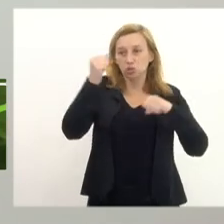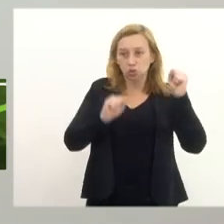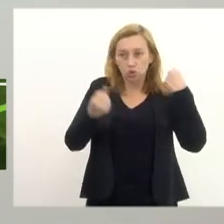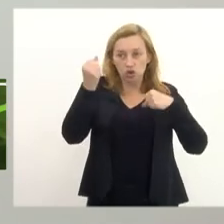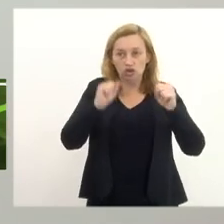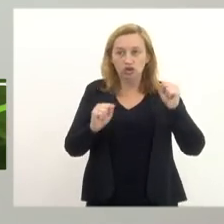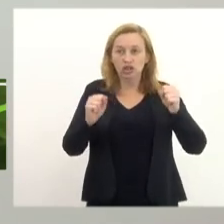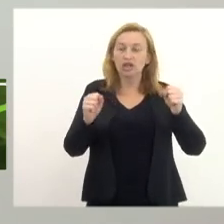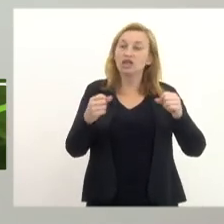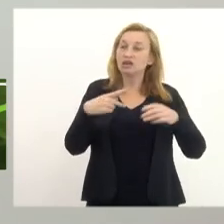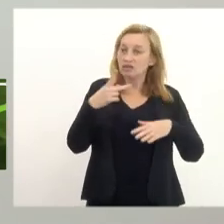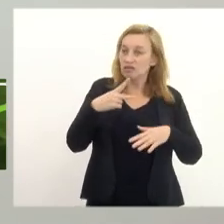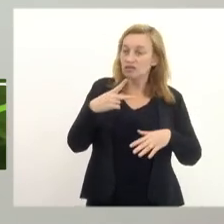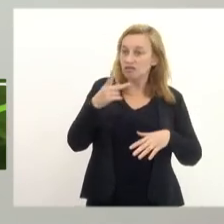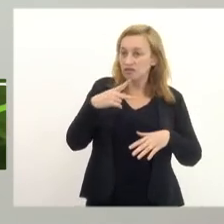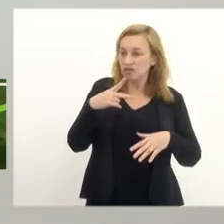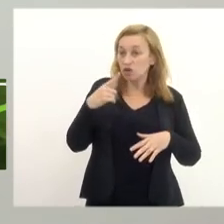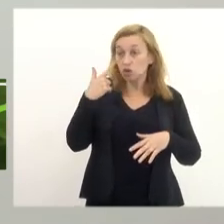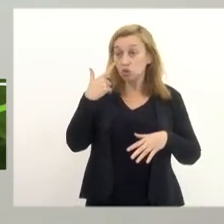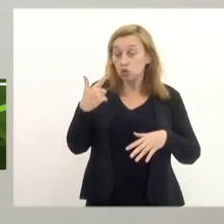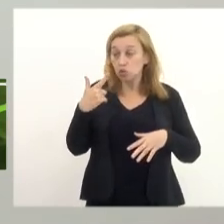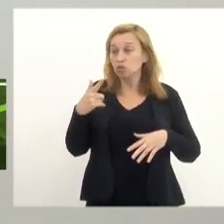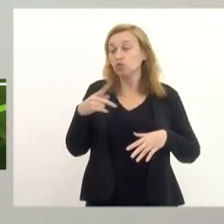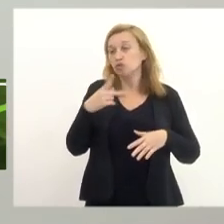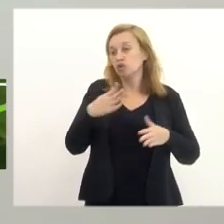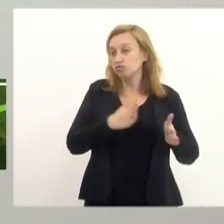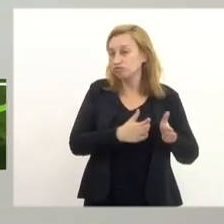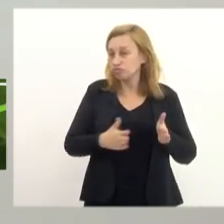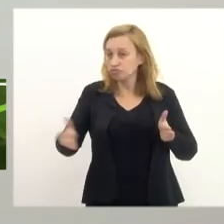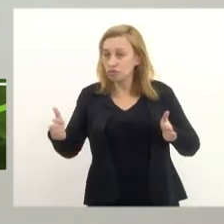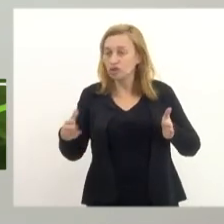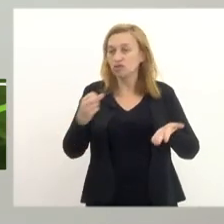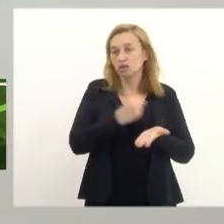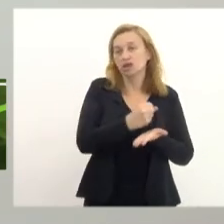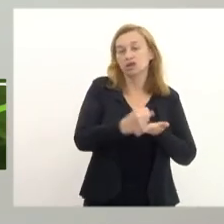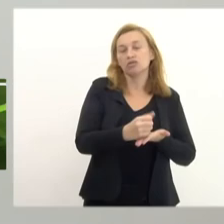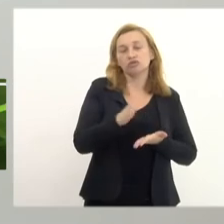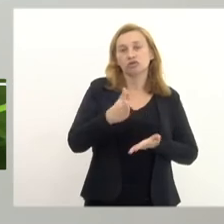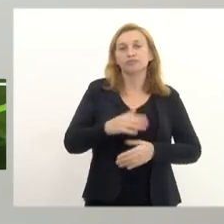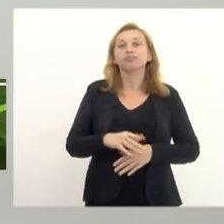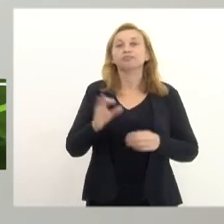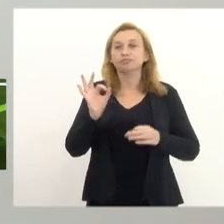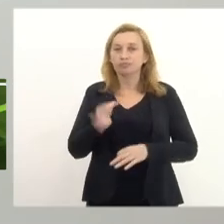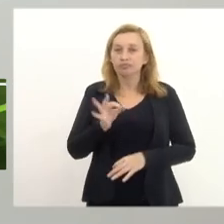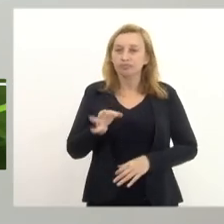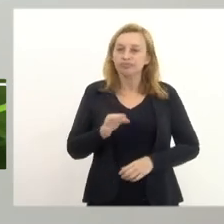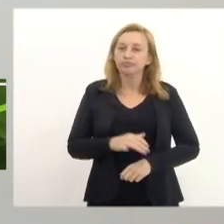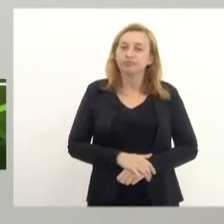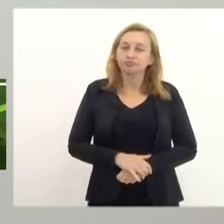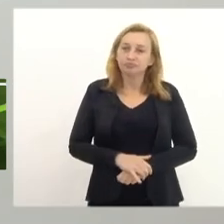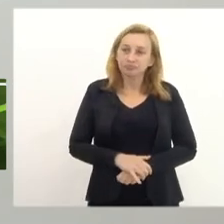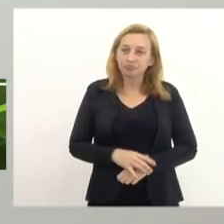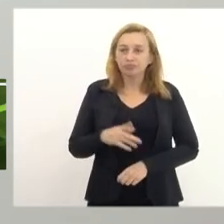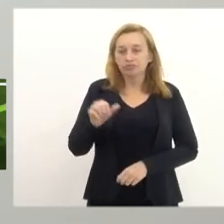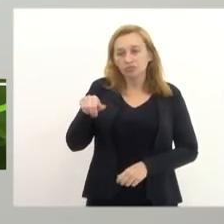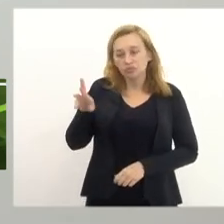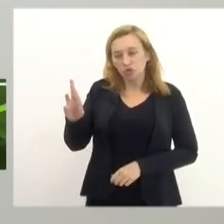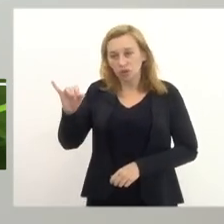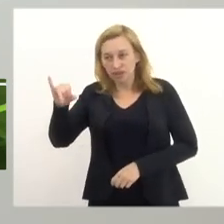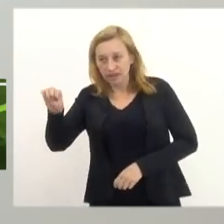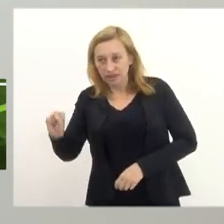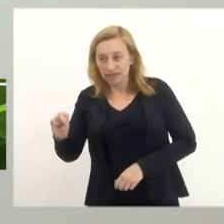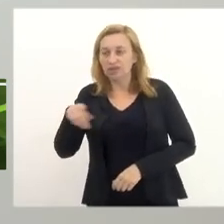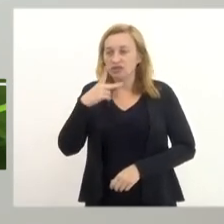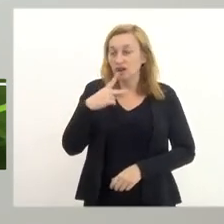considerada nesses parâmetros que foram pré-estabelecidos durante o processo de contratação. É, obviamente, como o Ulisses falou,